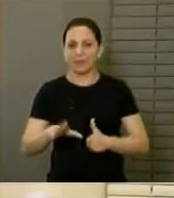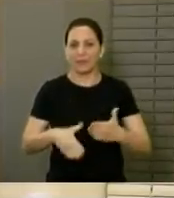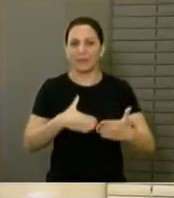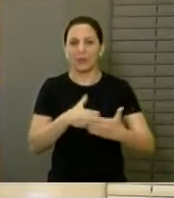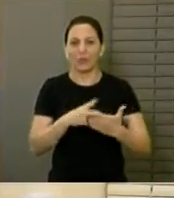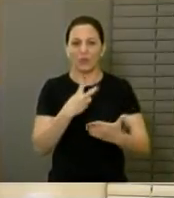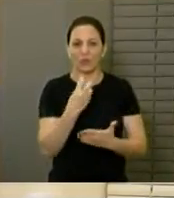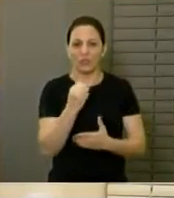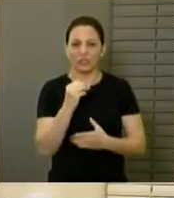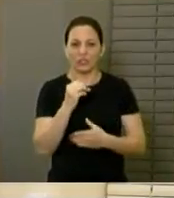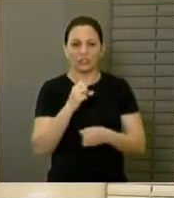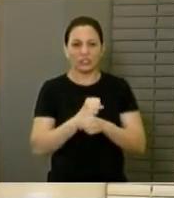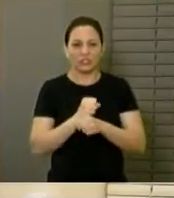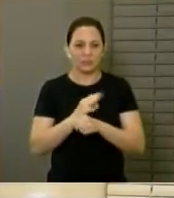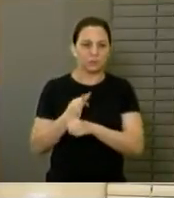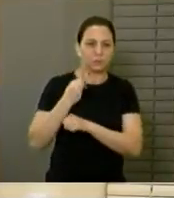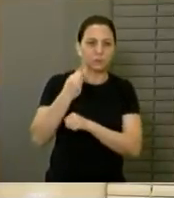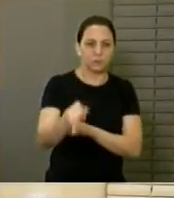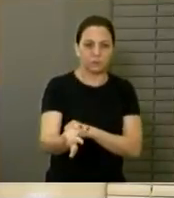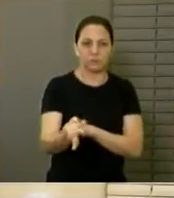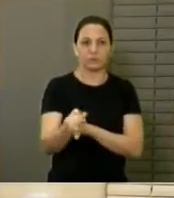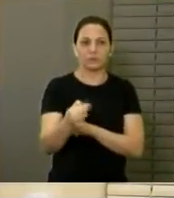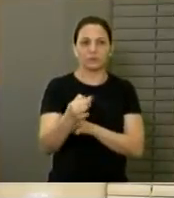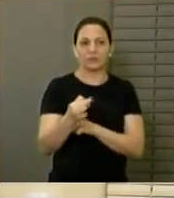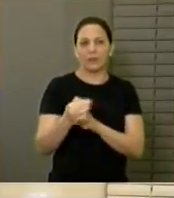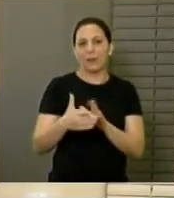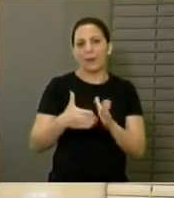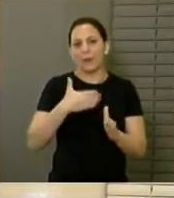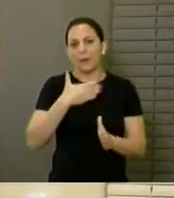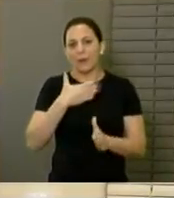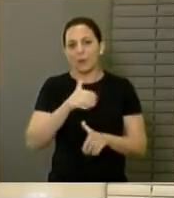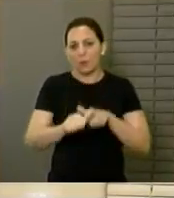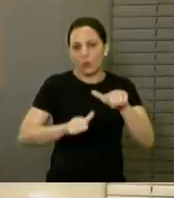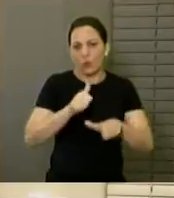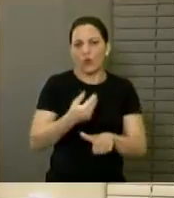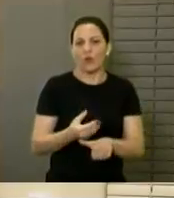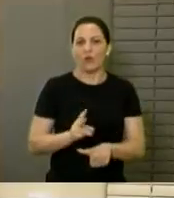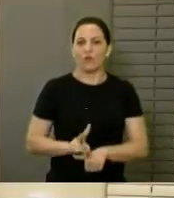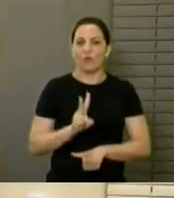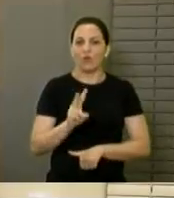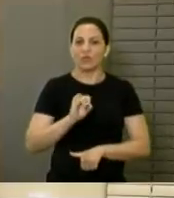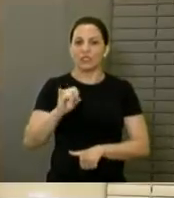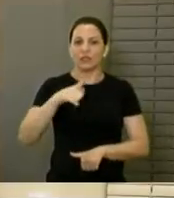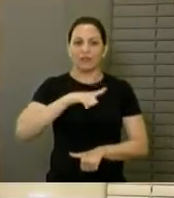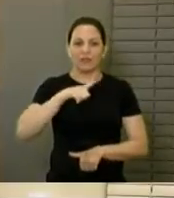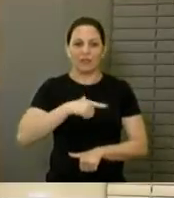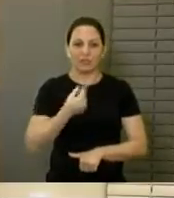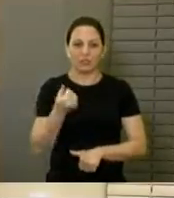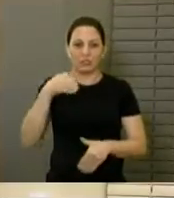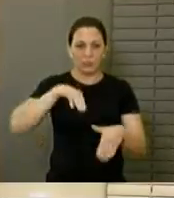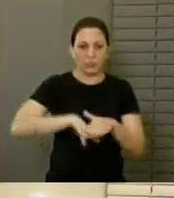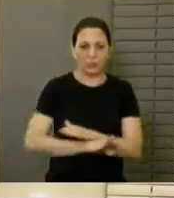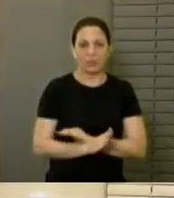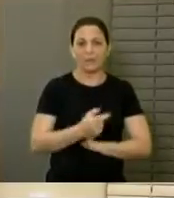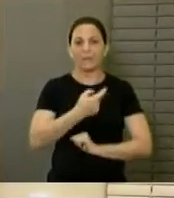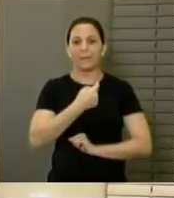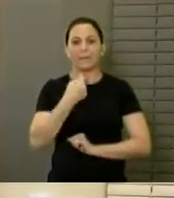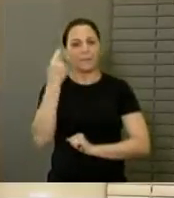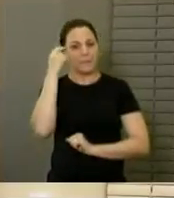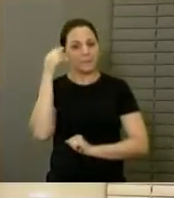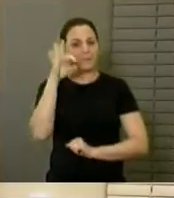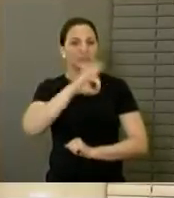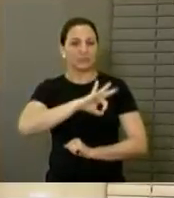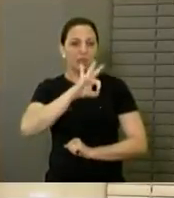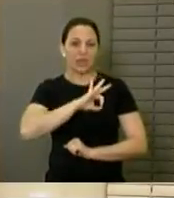de 20 anos, somente sendo reajustados pela inflação, mesmo se sobrar dinheiro no caixa. Pense no seu salário atual, em